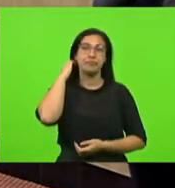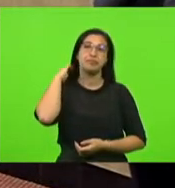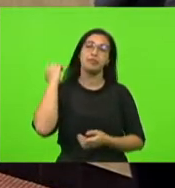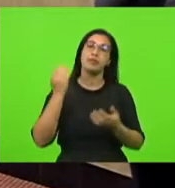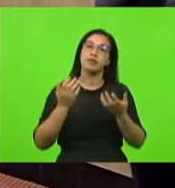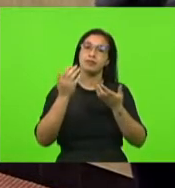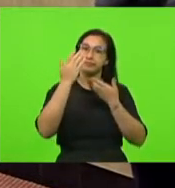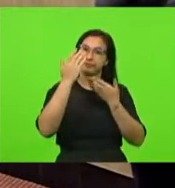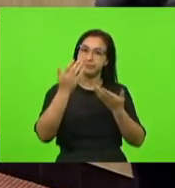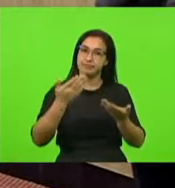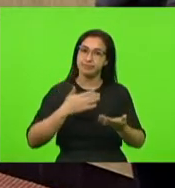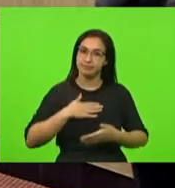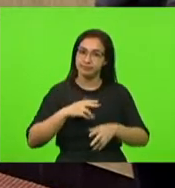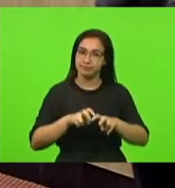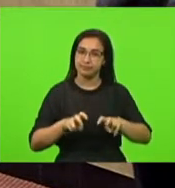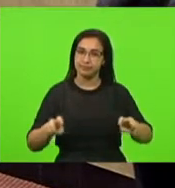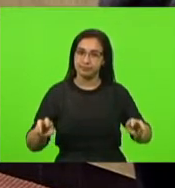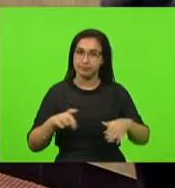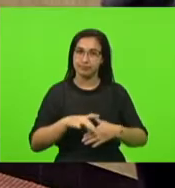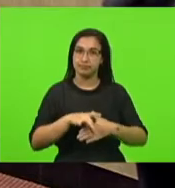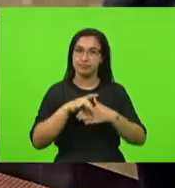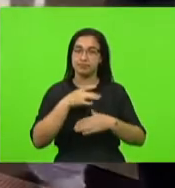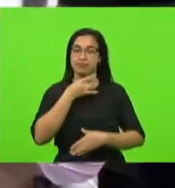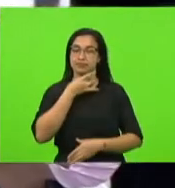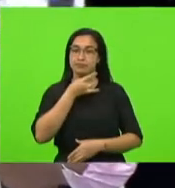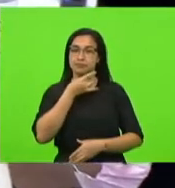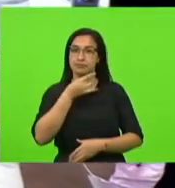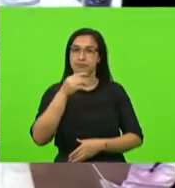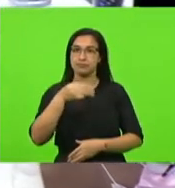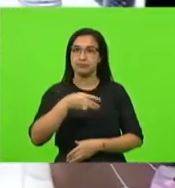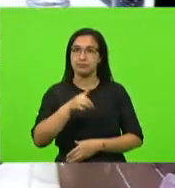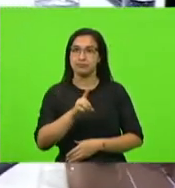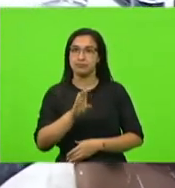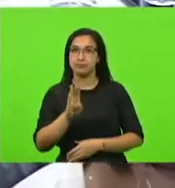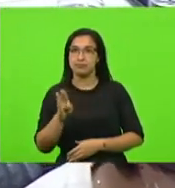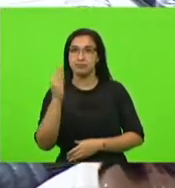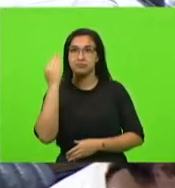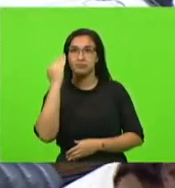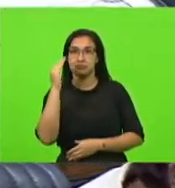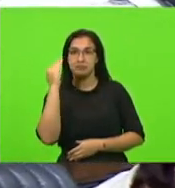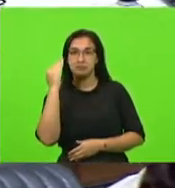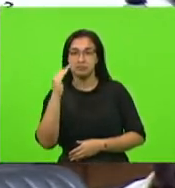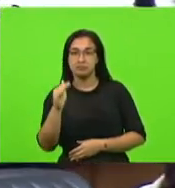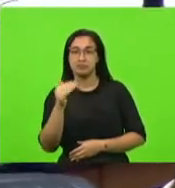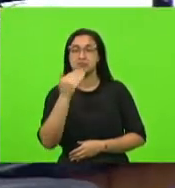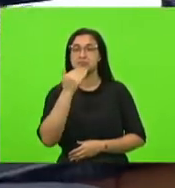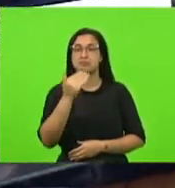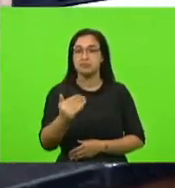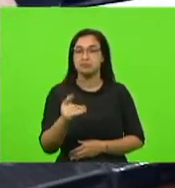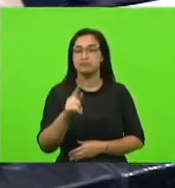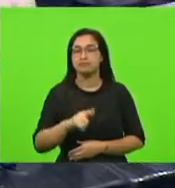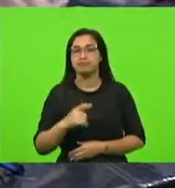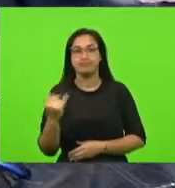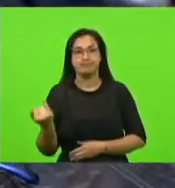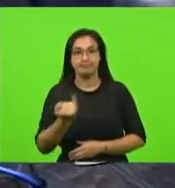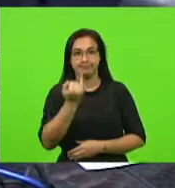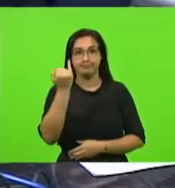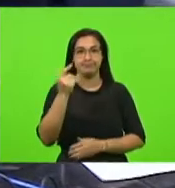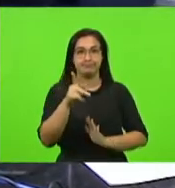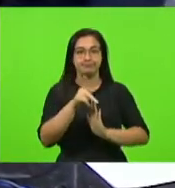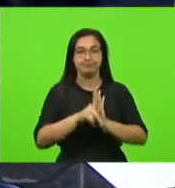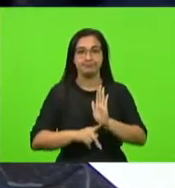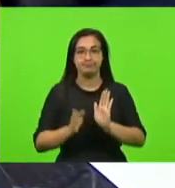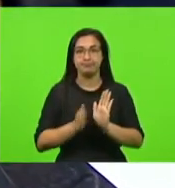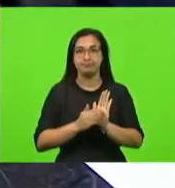minha bancada, meu líder, Valdir Cobalcini, a bancada do MDB, por entender o pleito, a importância desse projeto. Parabenizar o